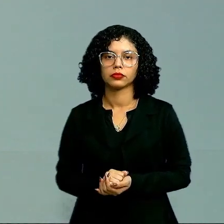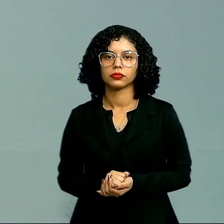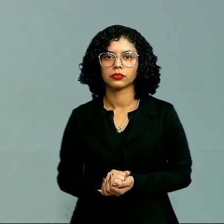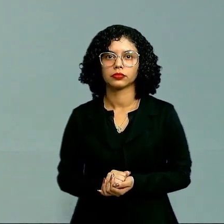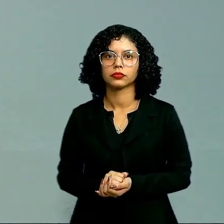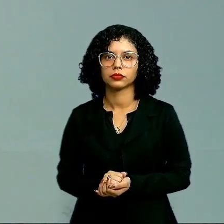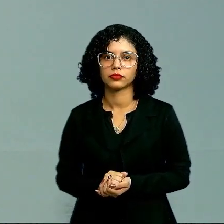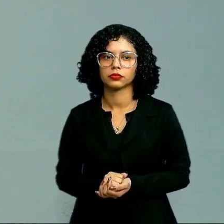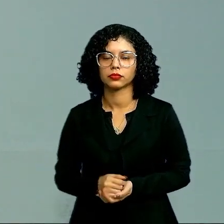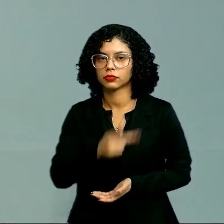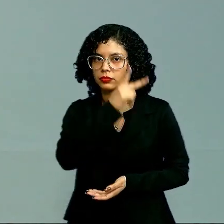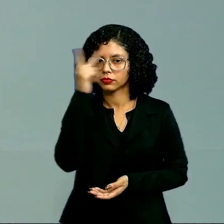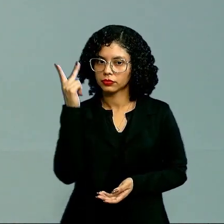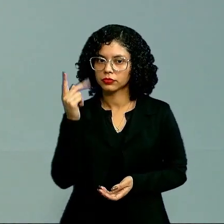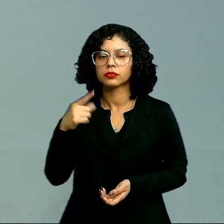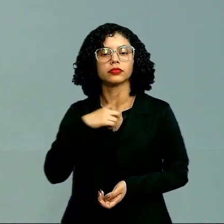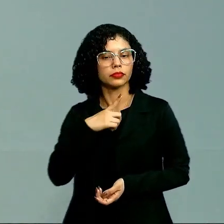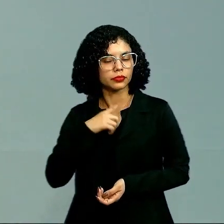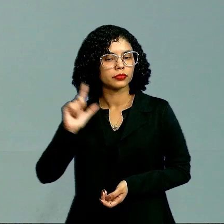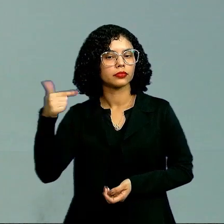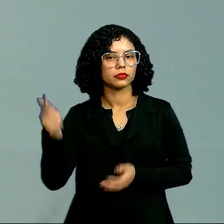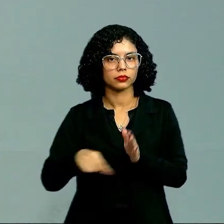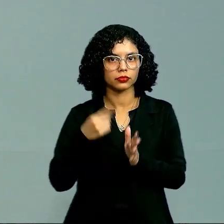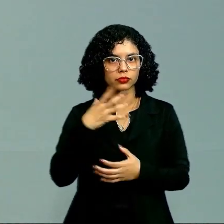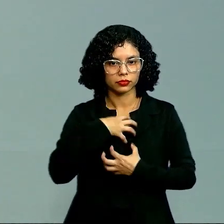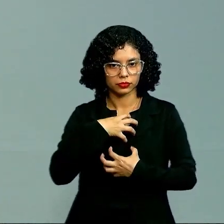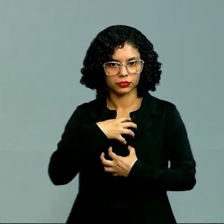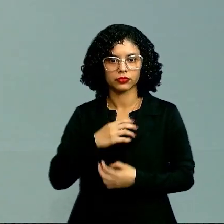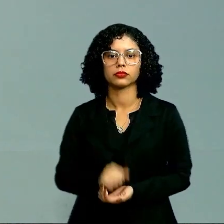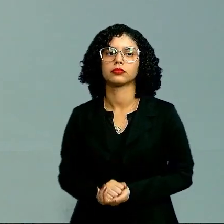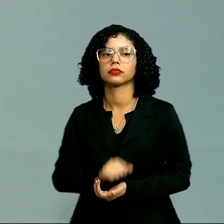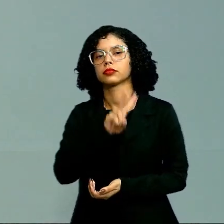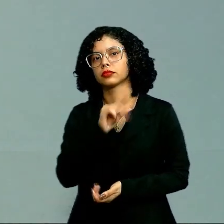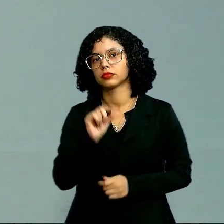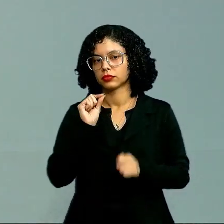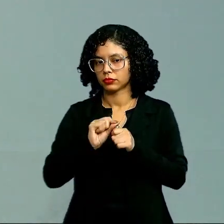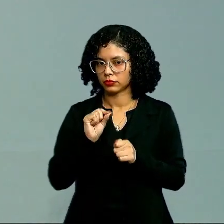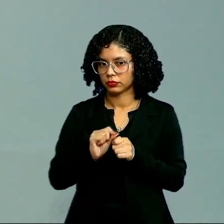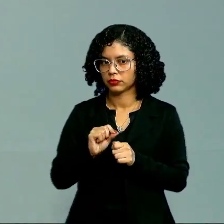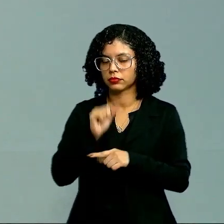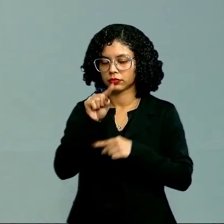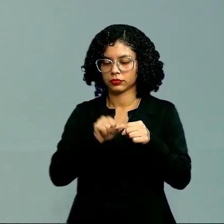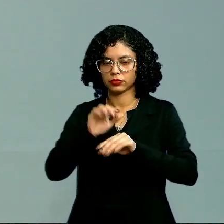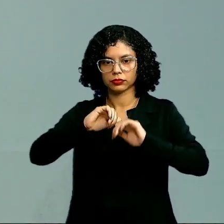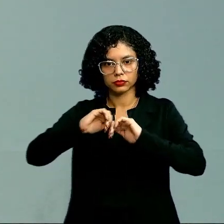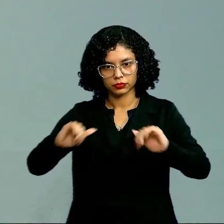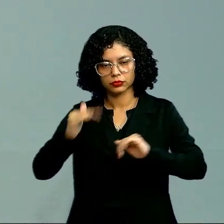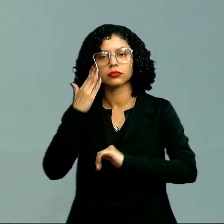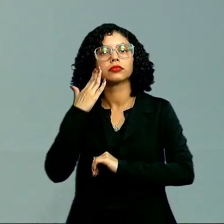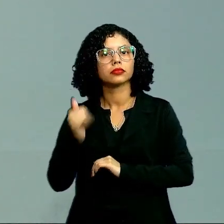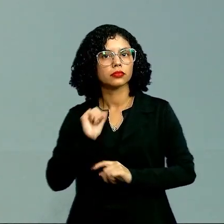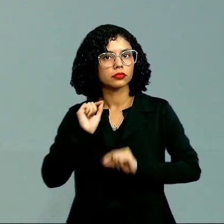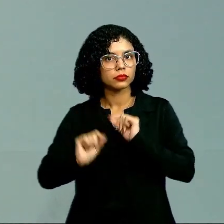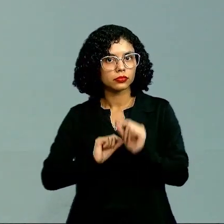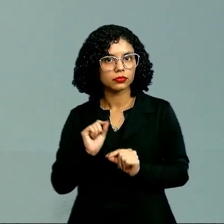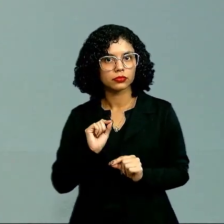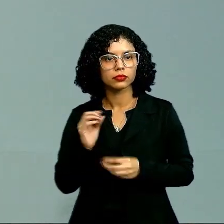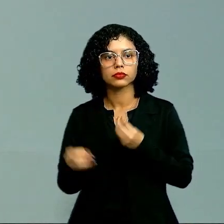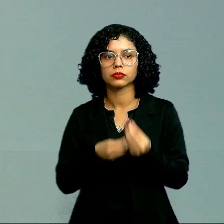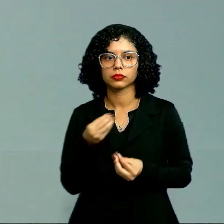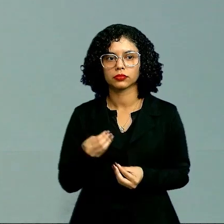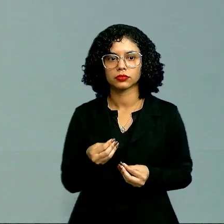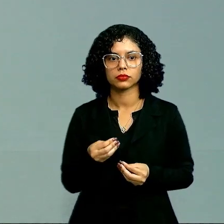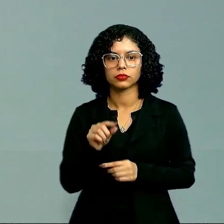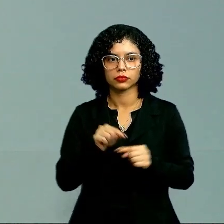tá, de pessoas que tem lá naquele primeiro momento. Aí vai ser feita uma divisão para saber como vai